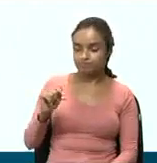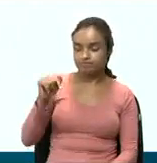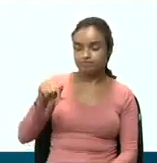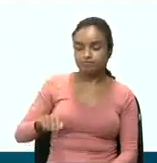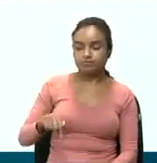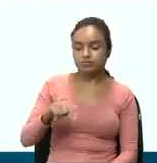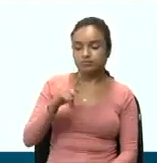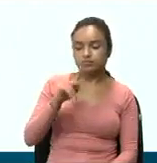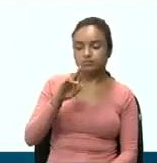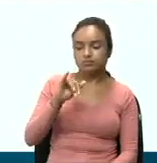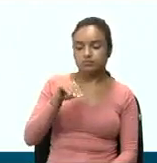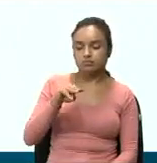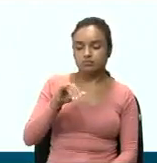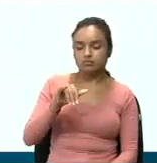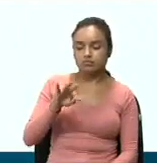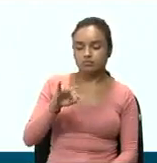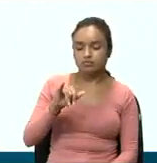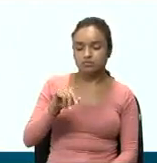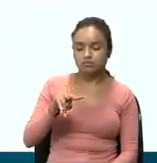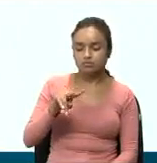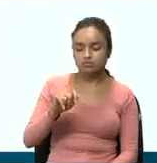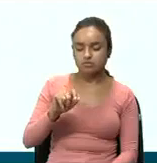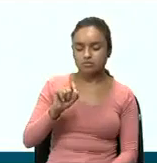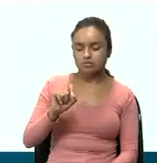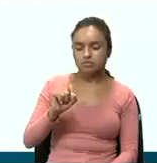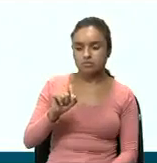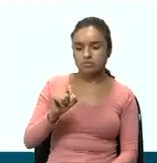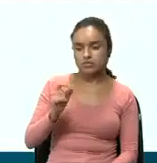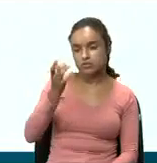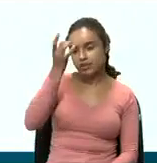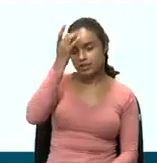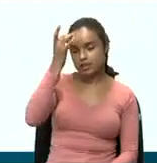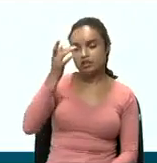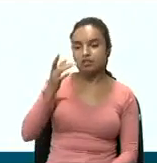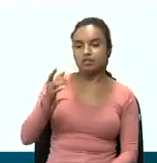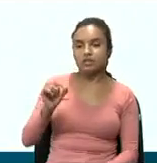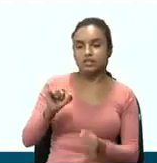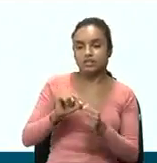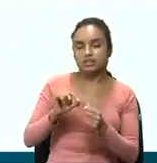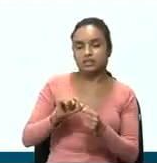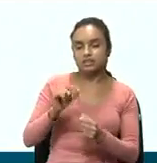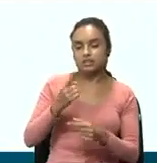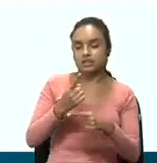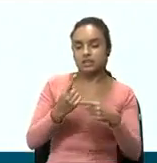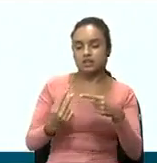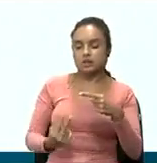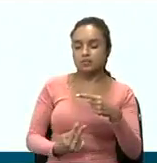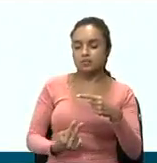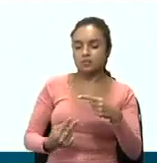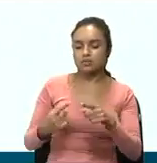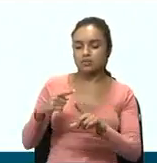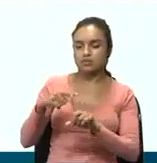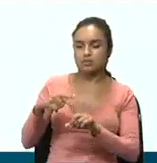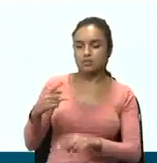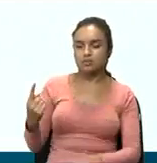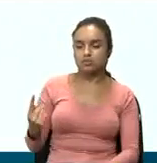ser fácil de obter. É só, então, nós realizarmos meio mais